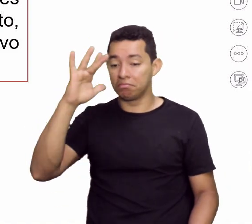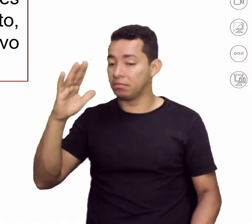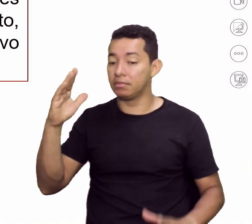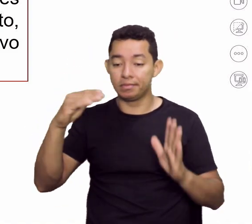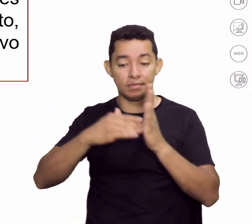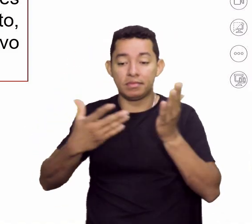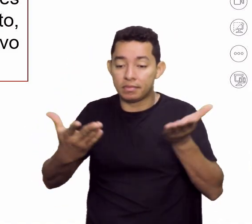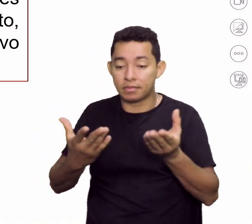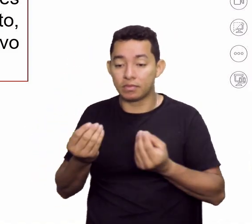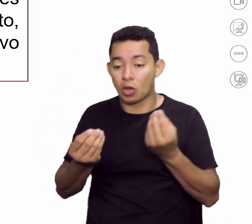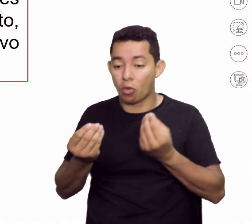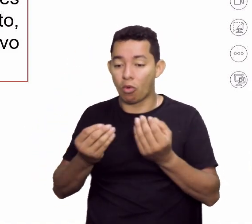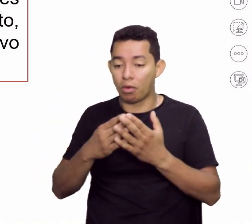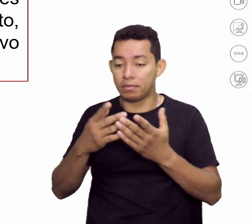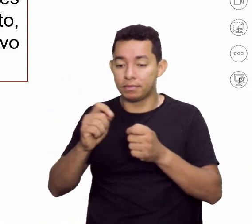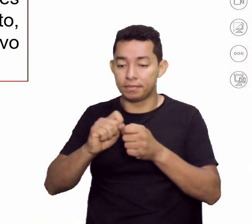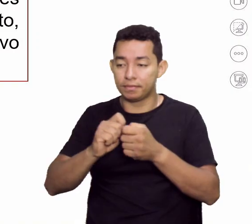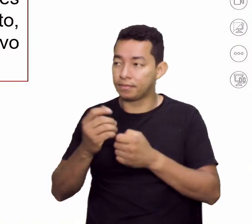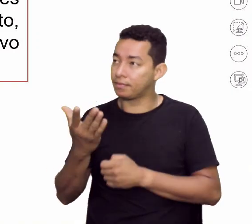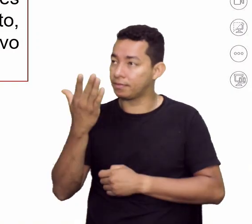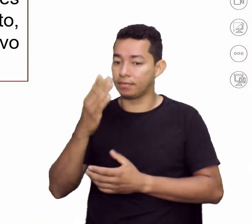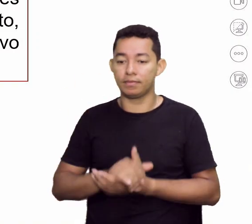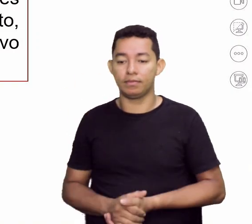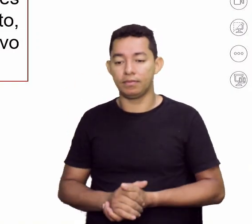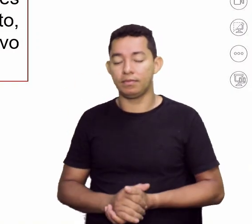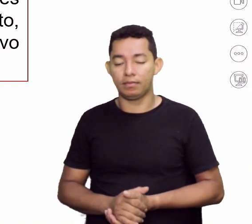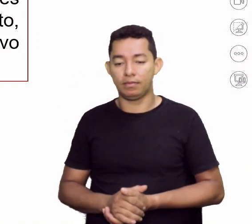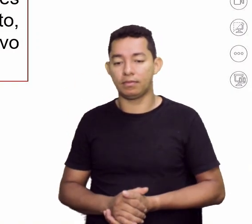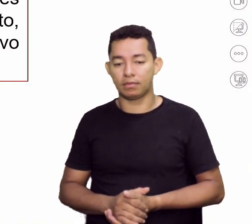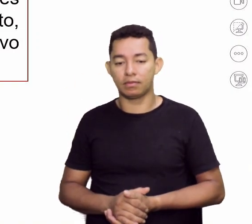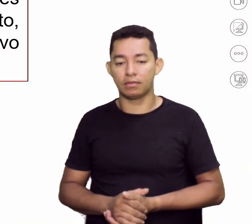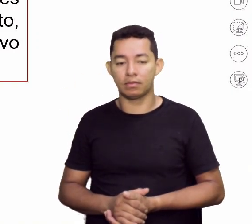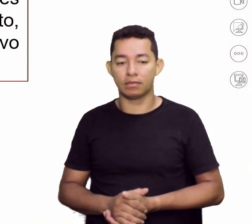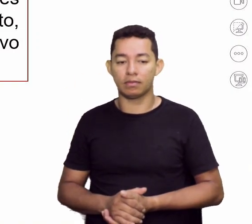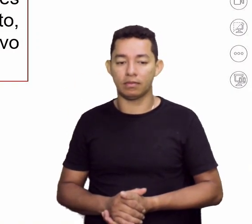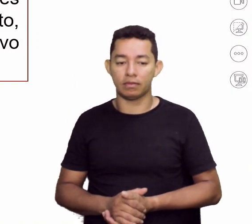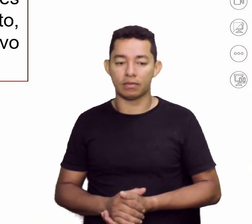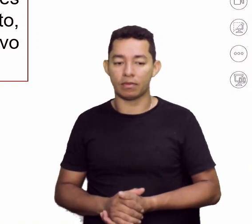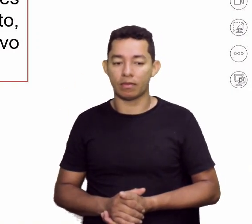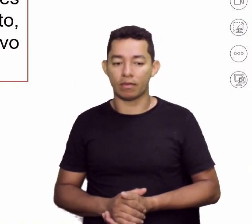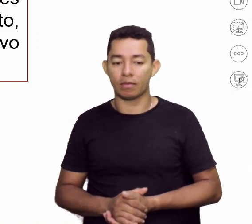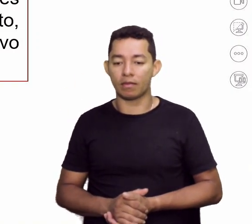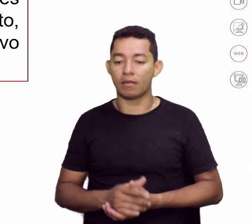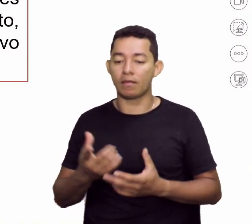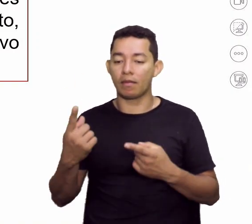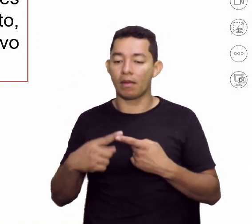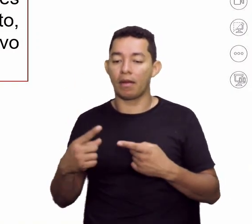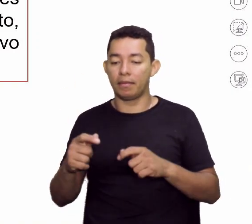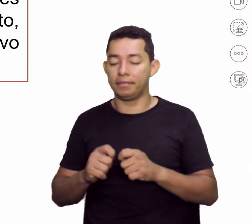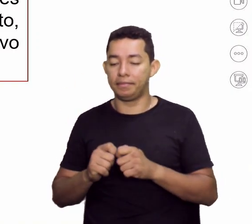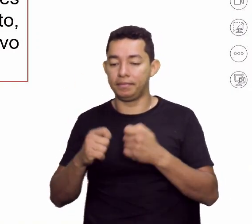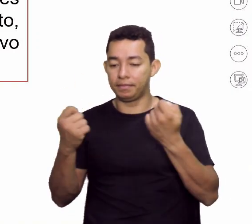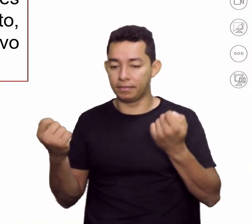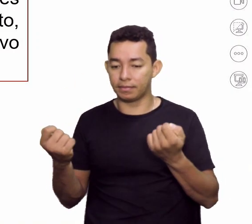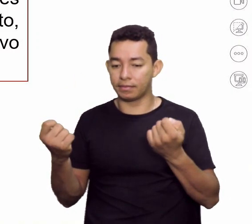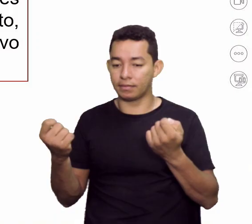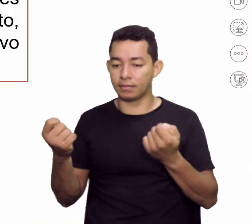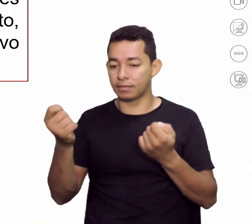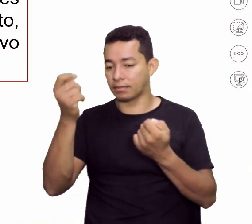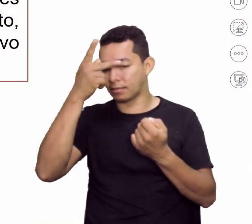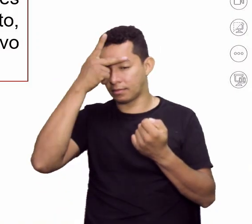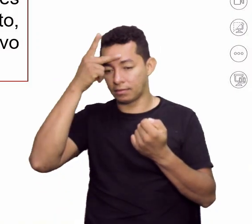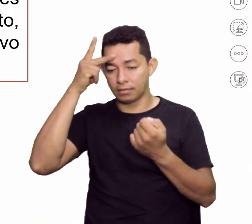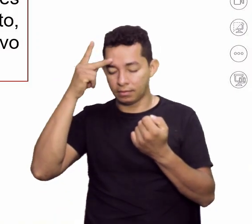resposta satisfatória atualmente, porque é praticamente impossível